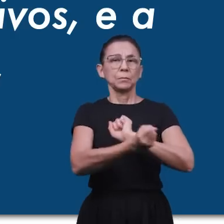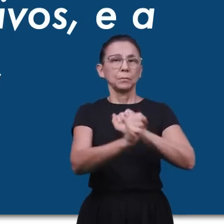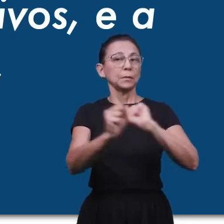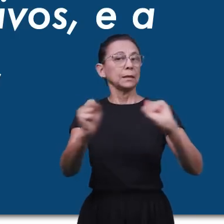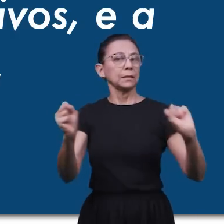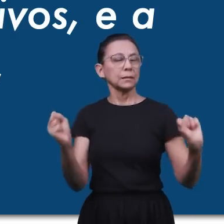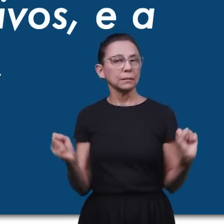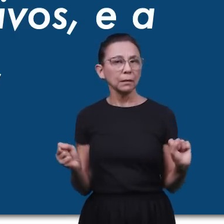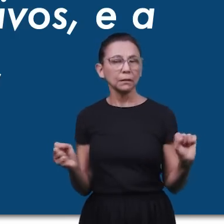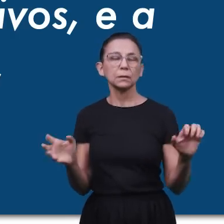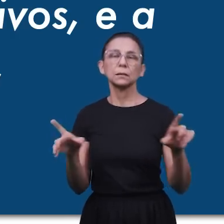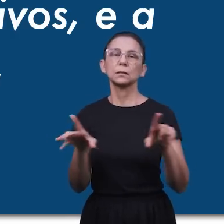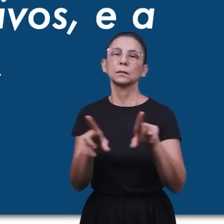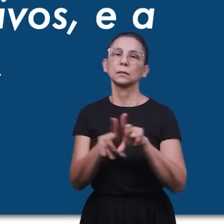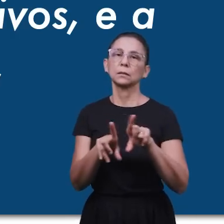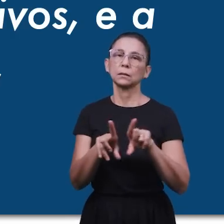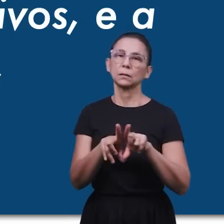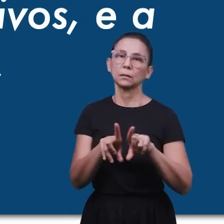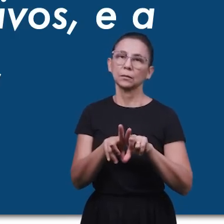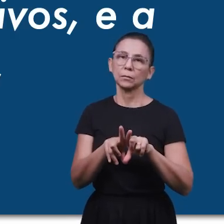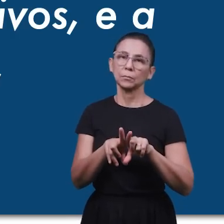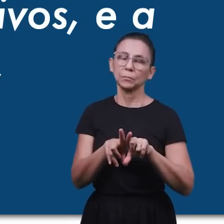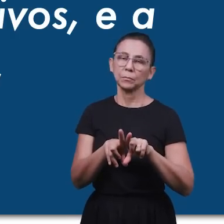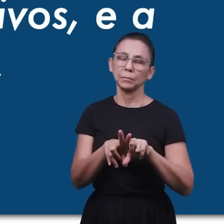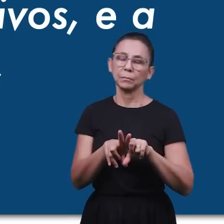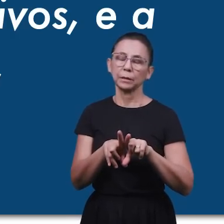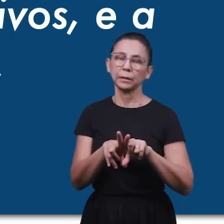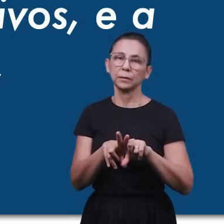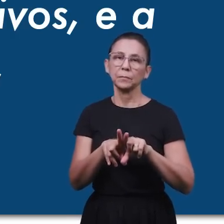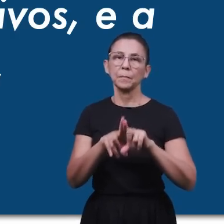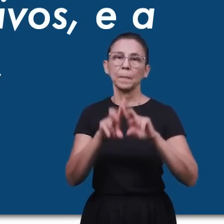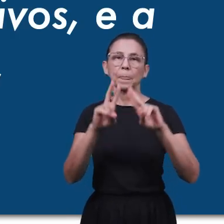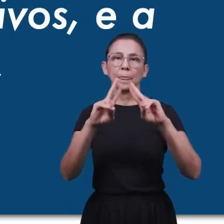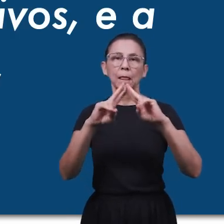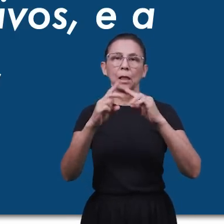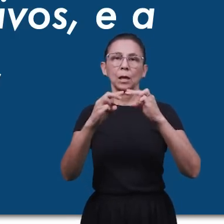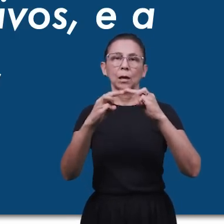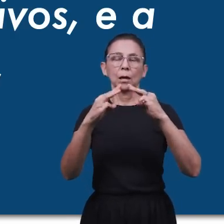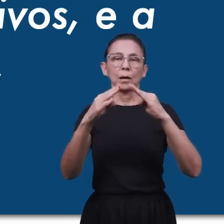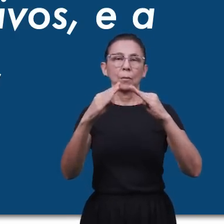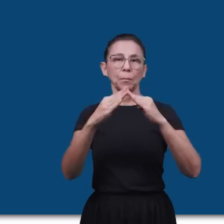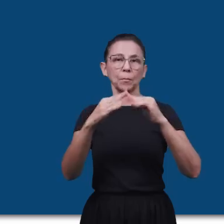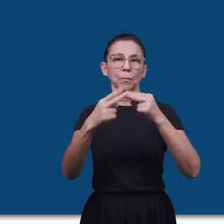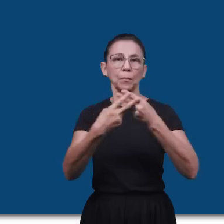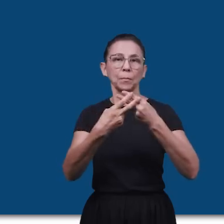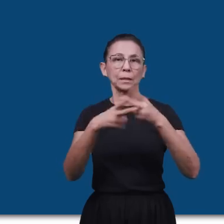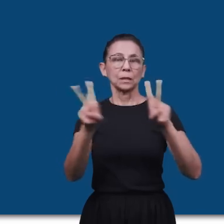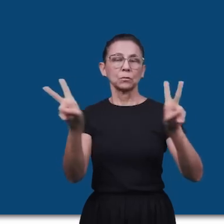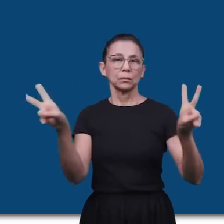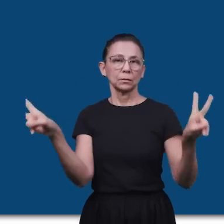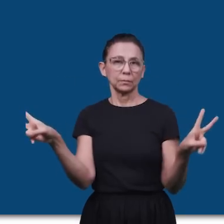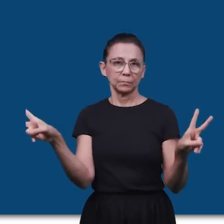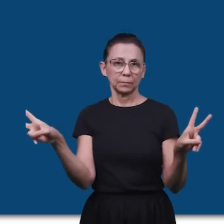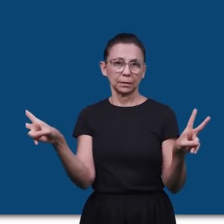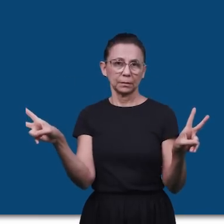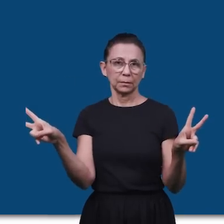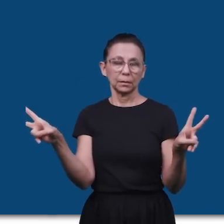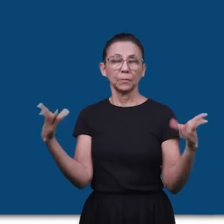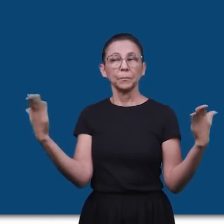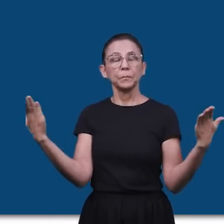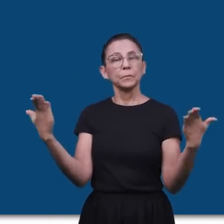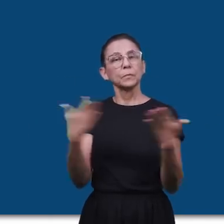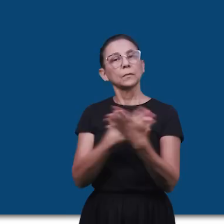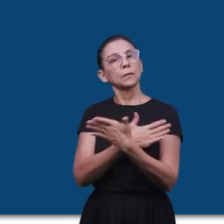e a abertura da prisão ou de prisão aos presos. E em seguida ele diz: